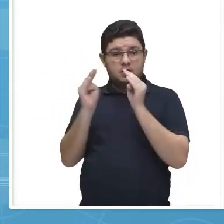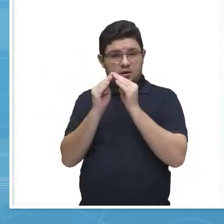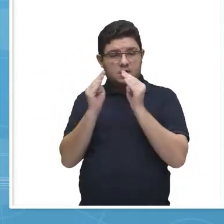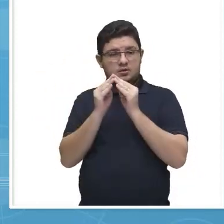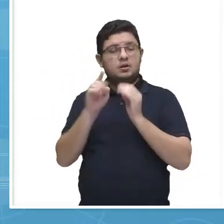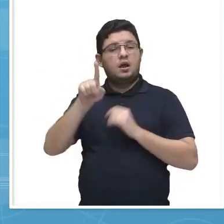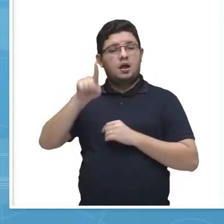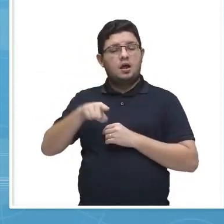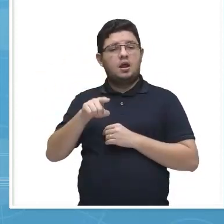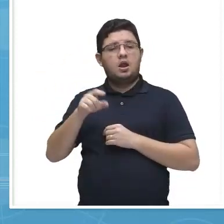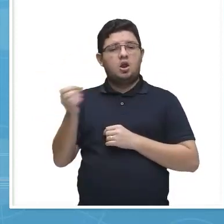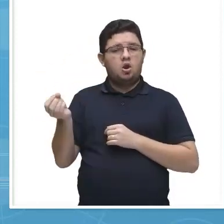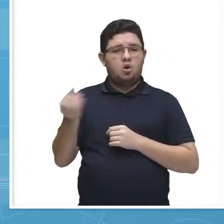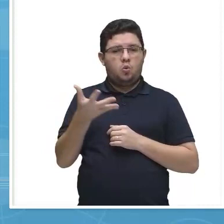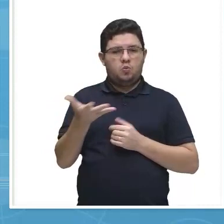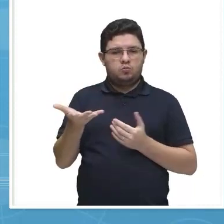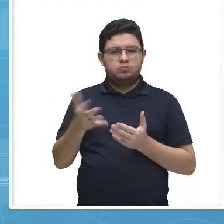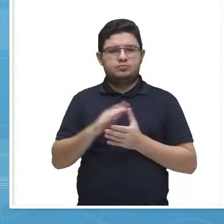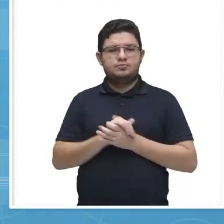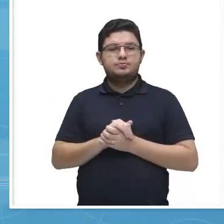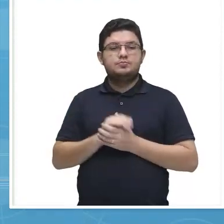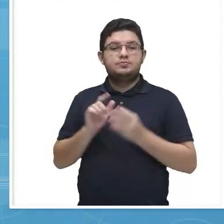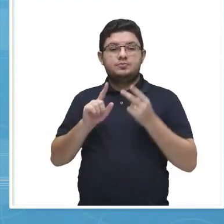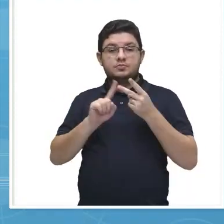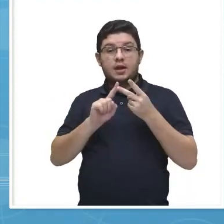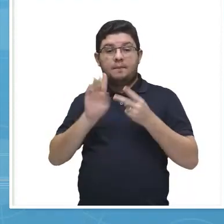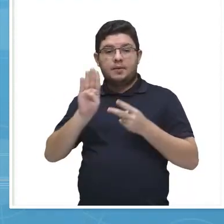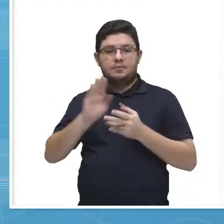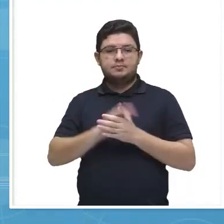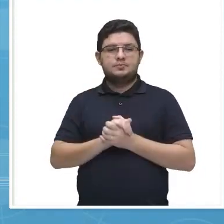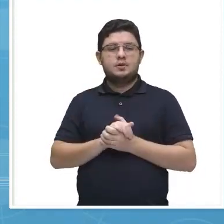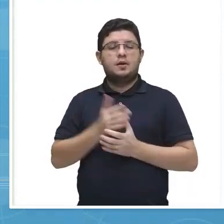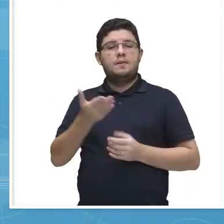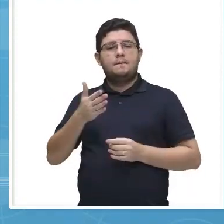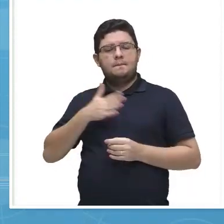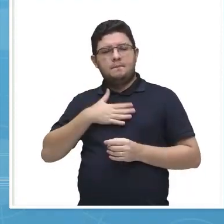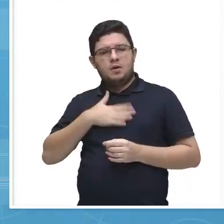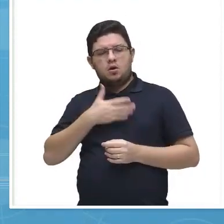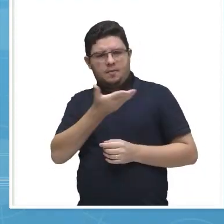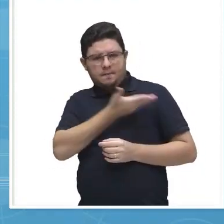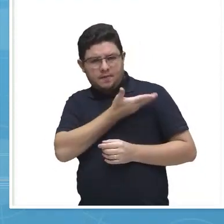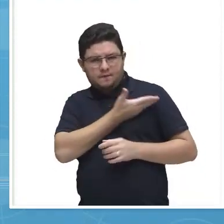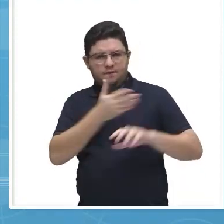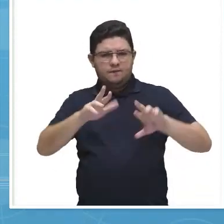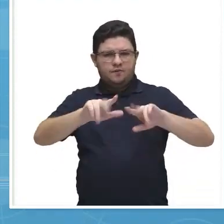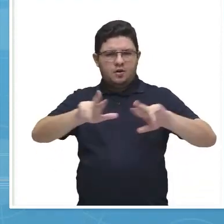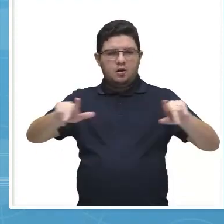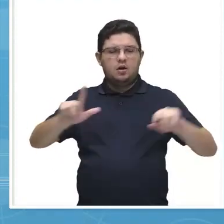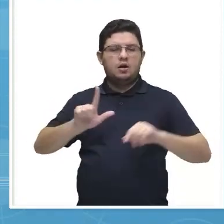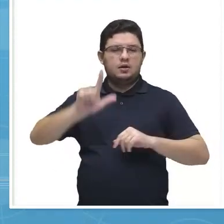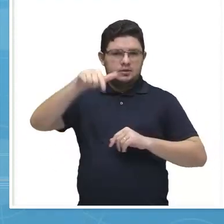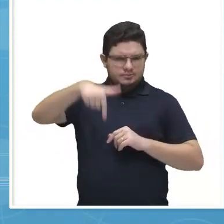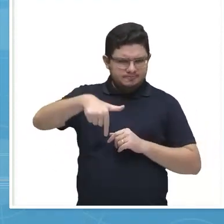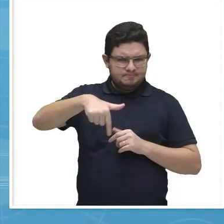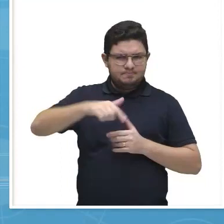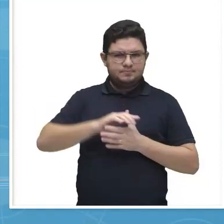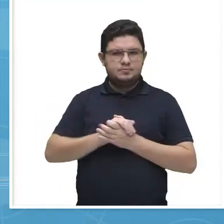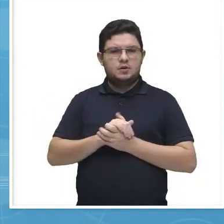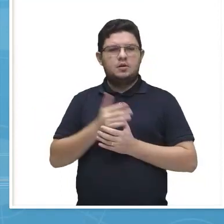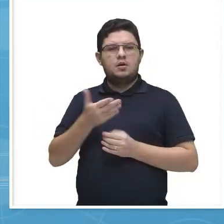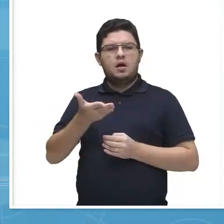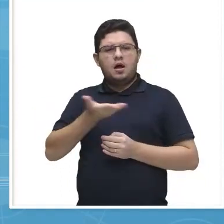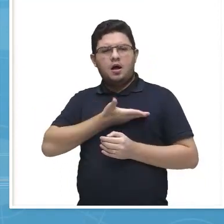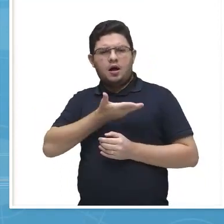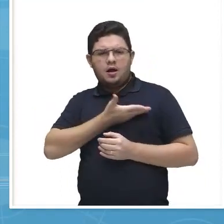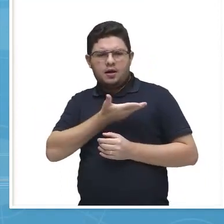de ligação. Meus amigos estão atrasados, mesmo raciocínio. O que é que está atrasado? Meus amigos, sujeito, não é?